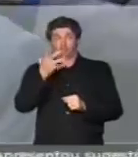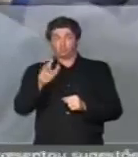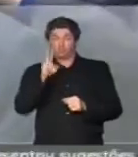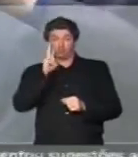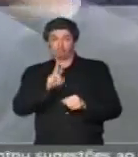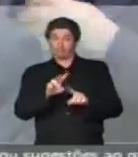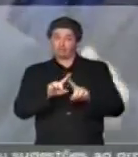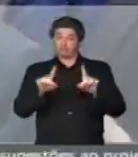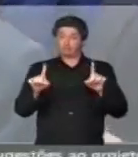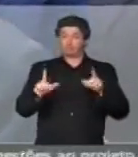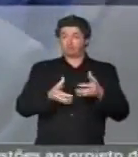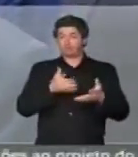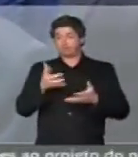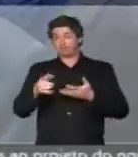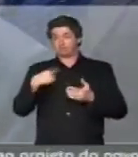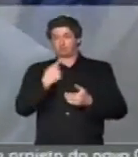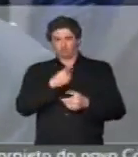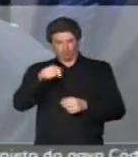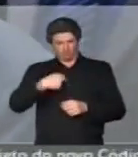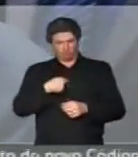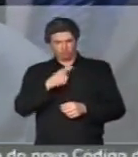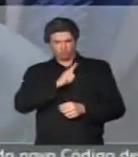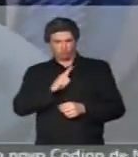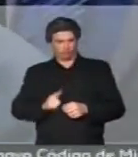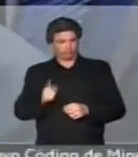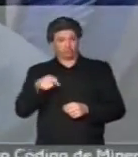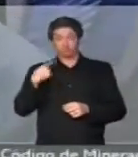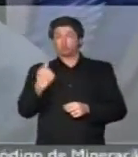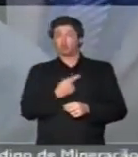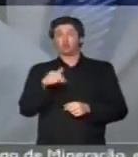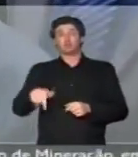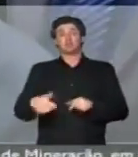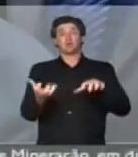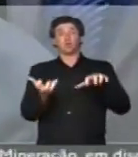enxerga, mas nós aqui não somos governo, somos o